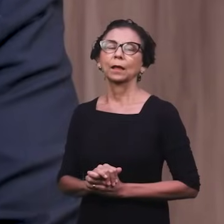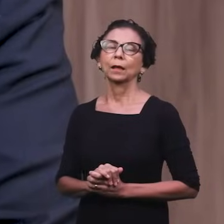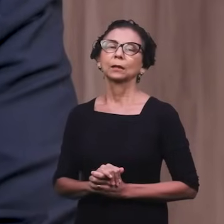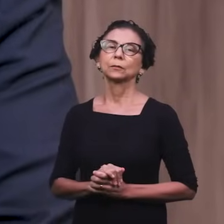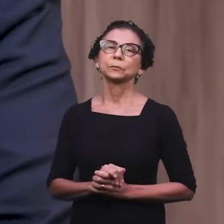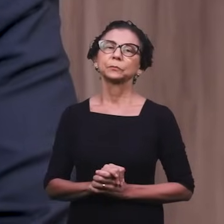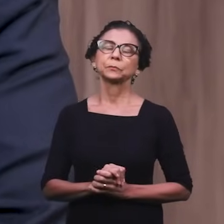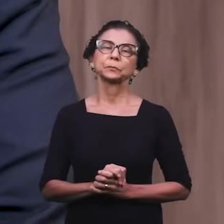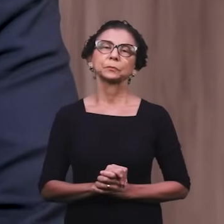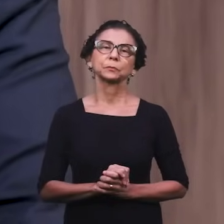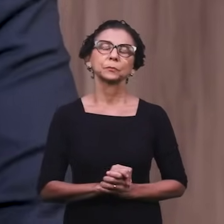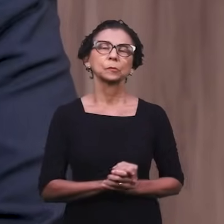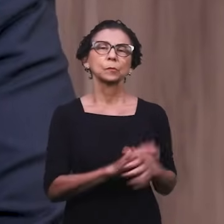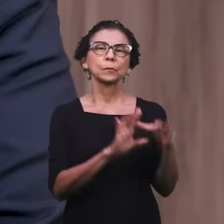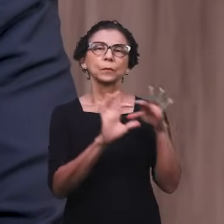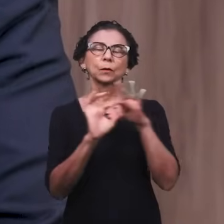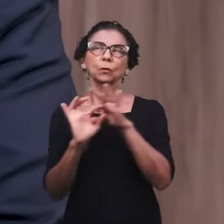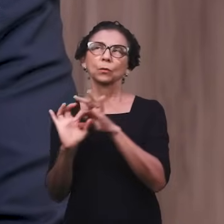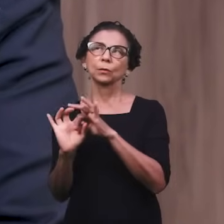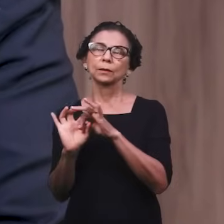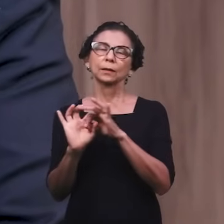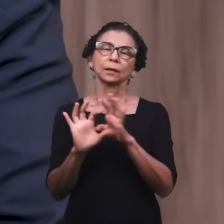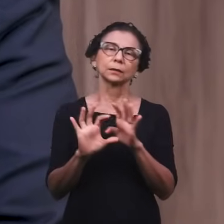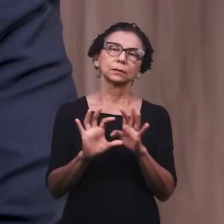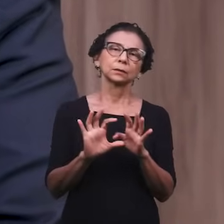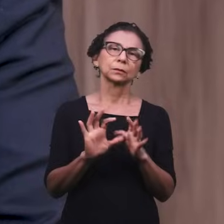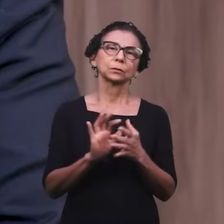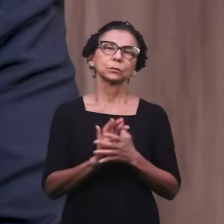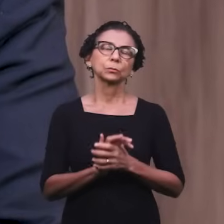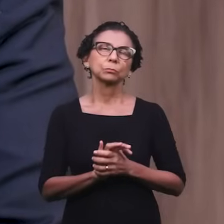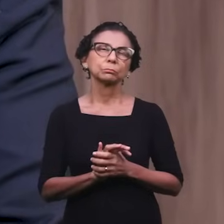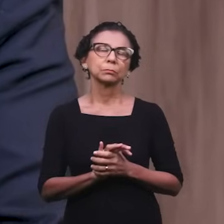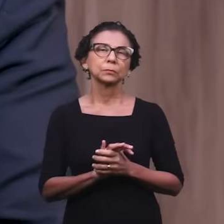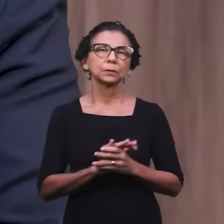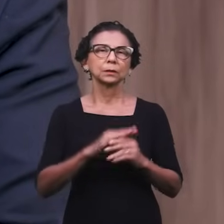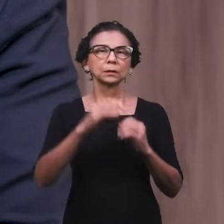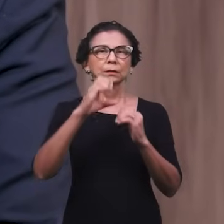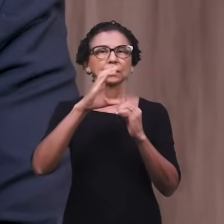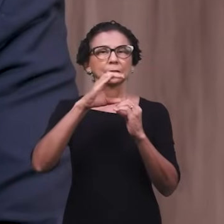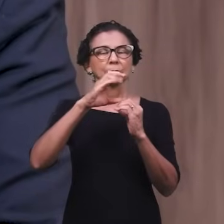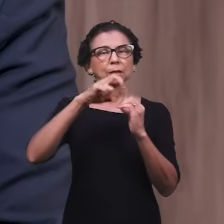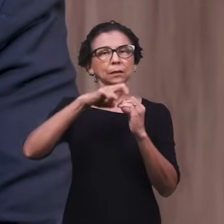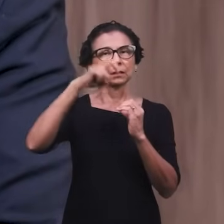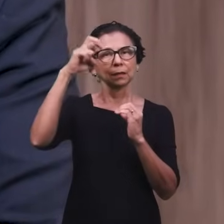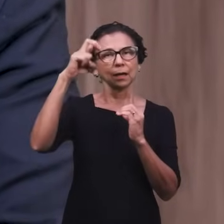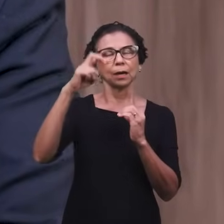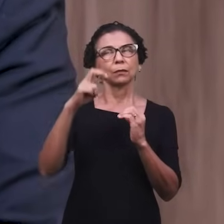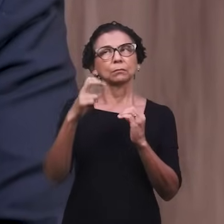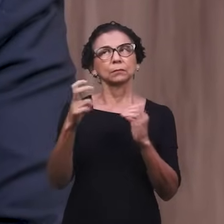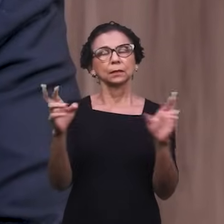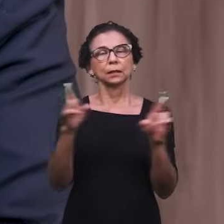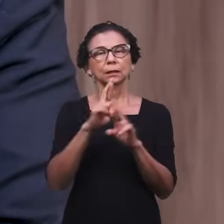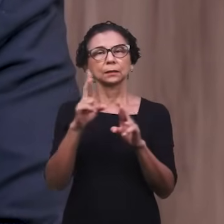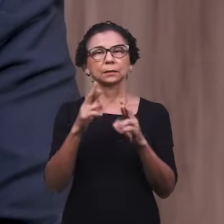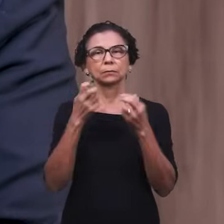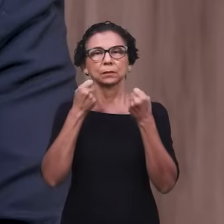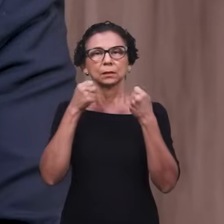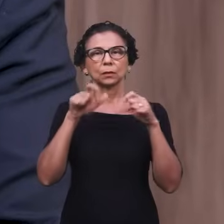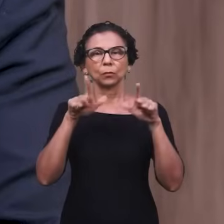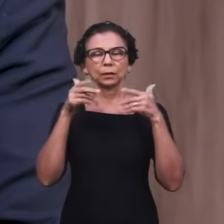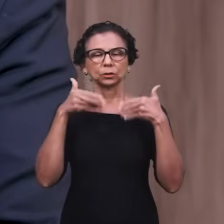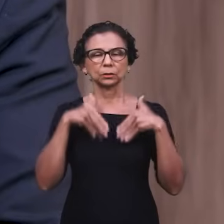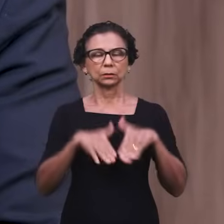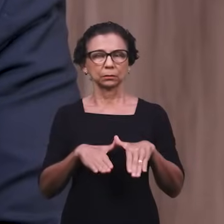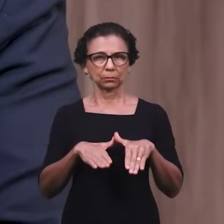profunda. A inteligência artificial, até no sentido de processamento de linguagem natural,